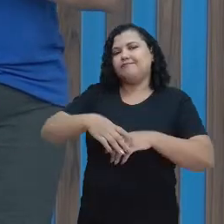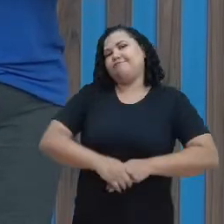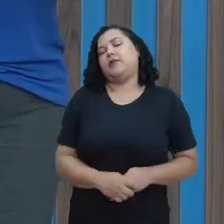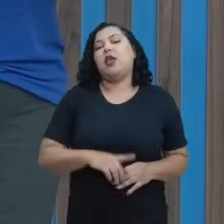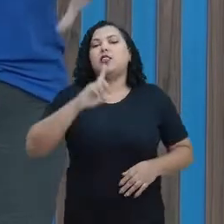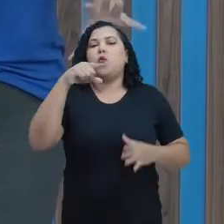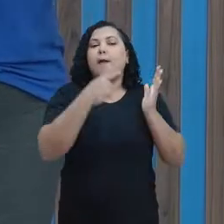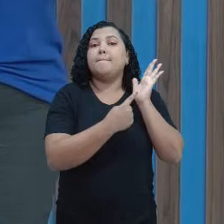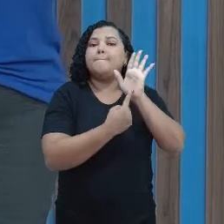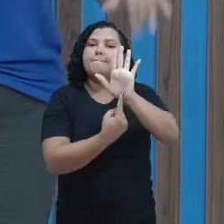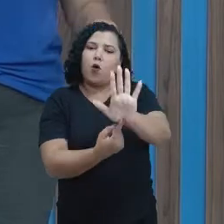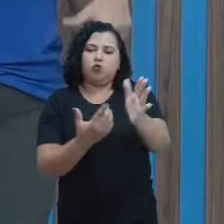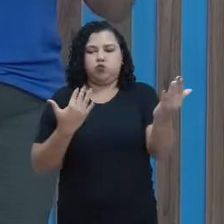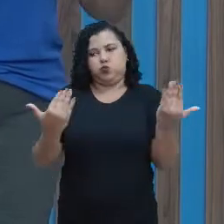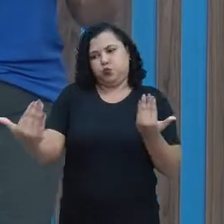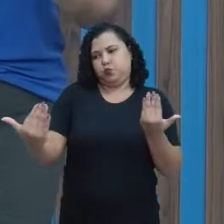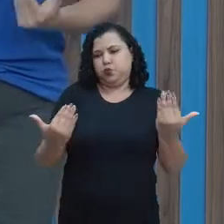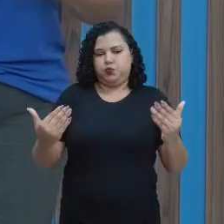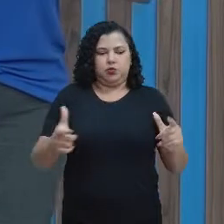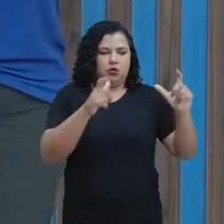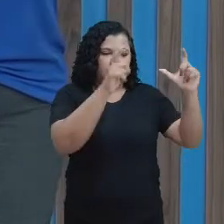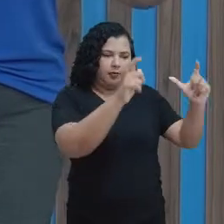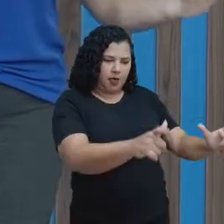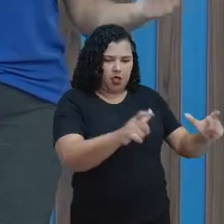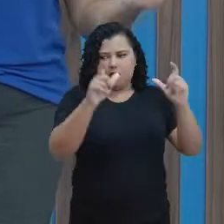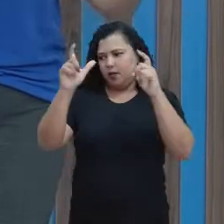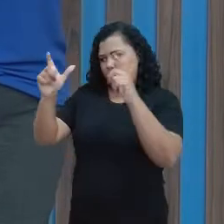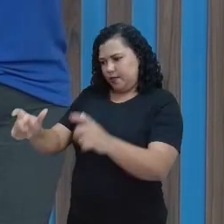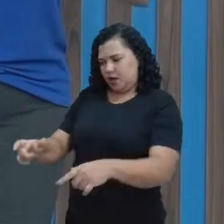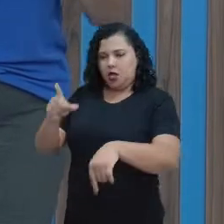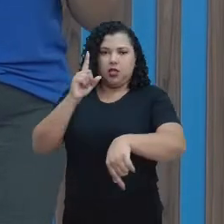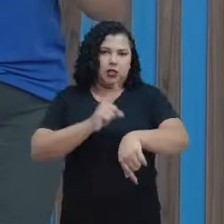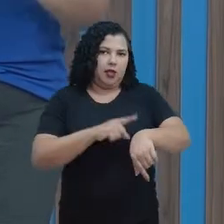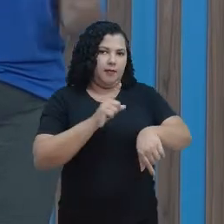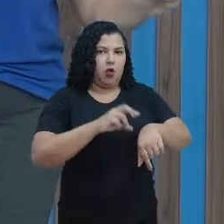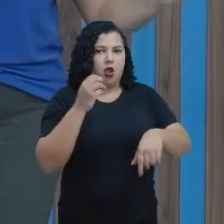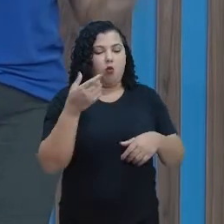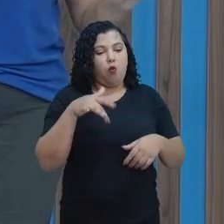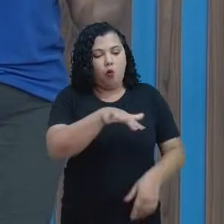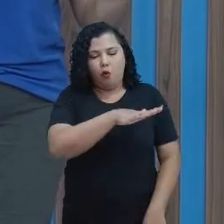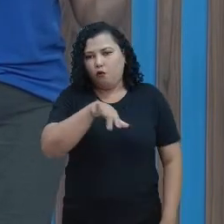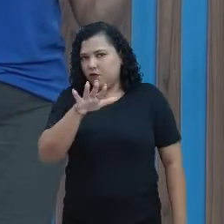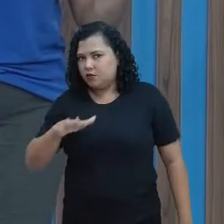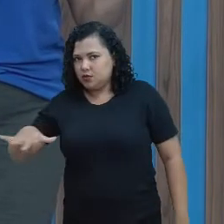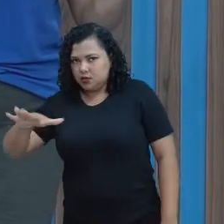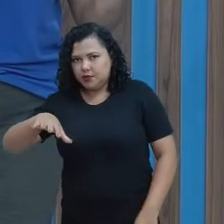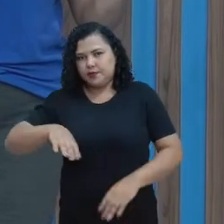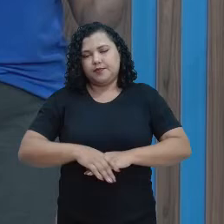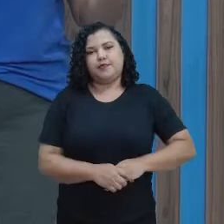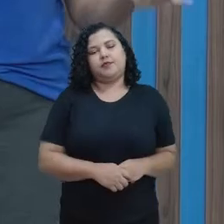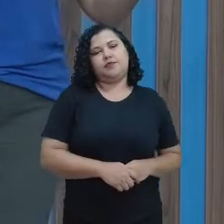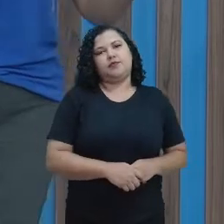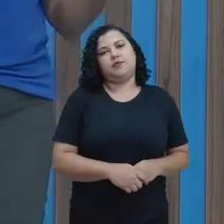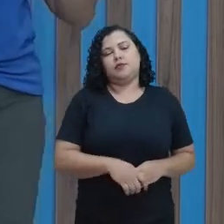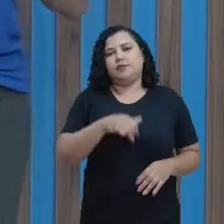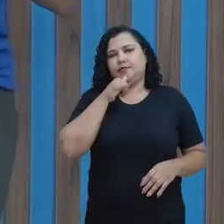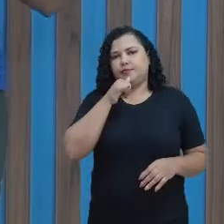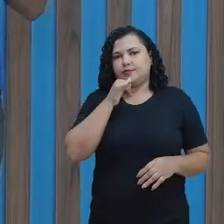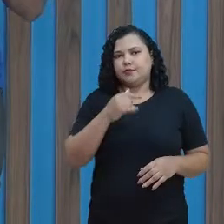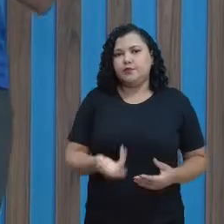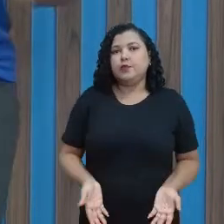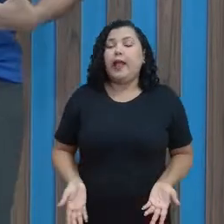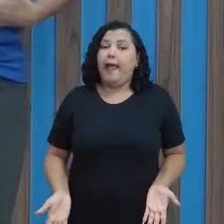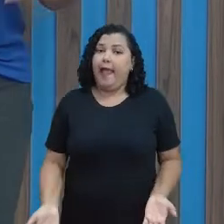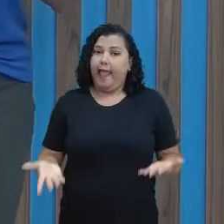eles vão demonstrar uma localização temporal ou física, certo? Por exemplo,